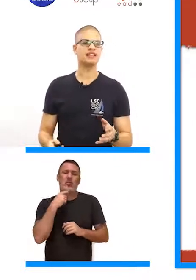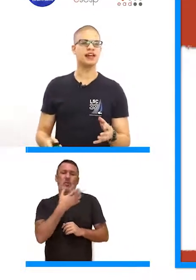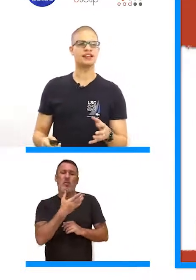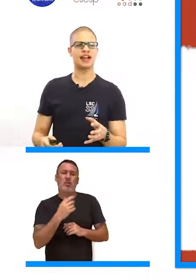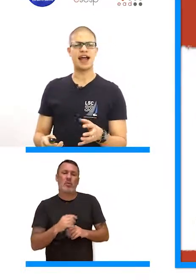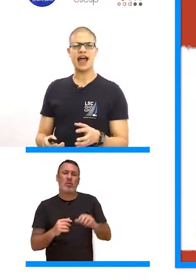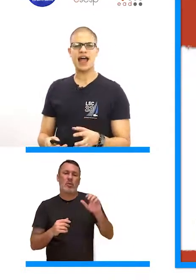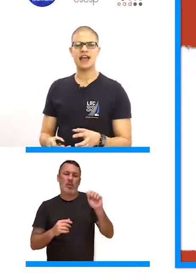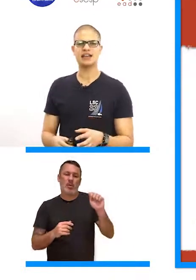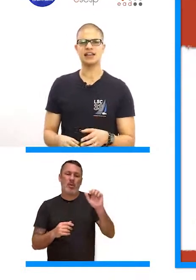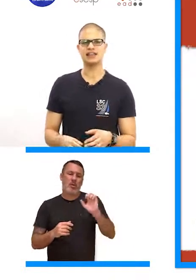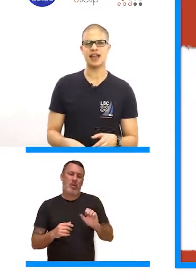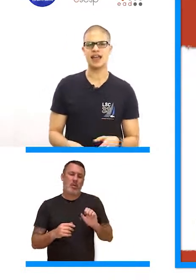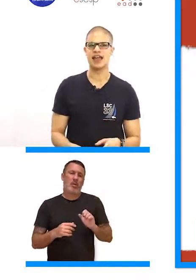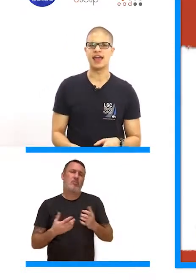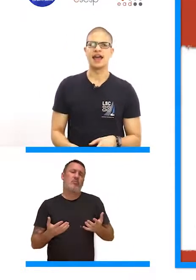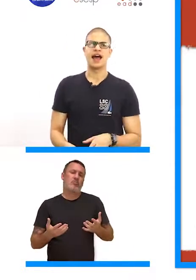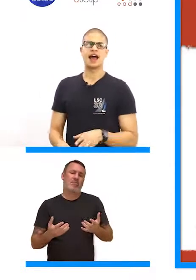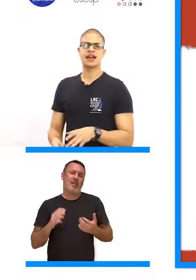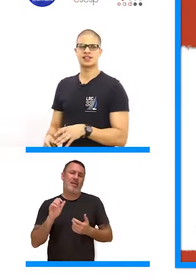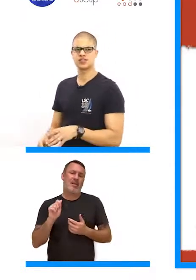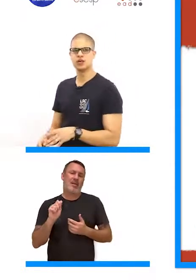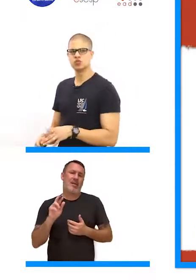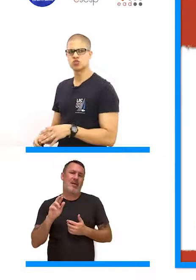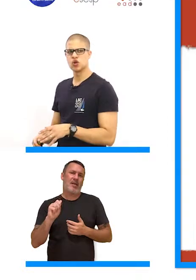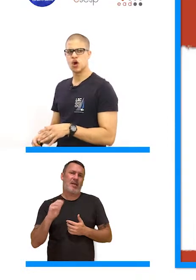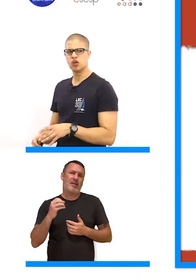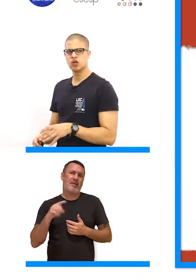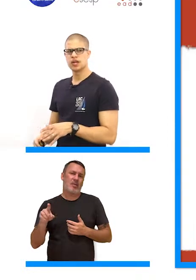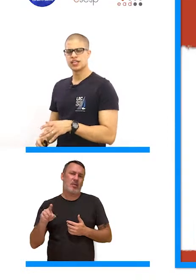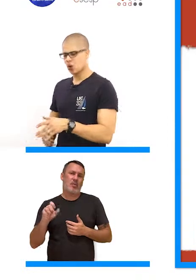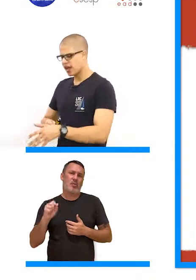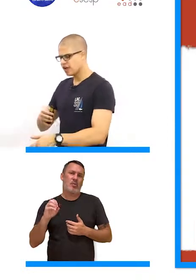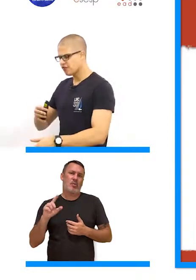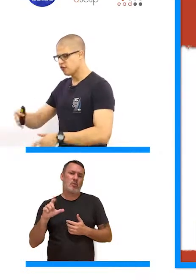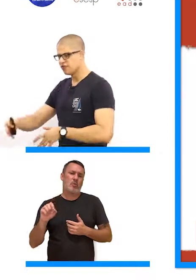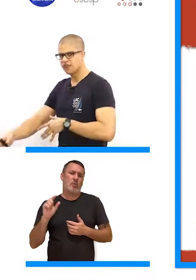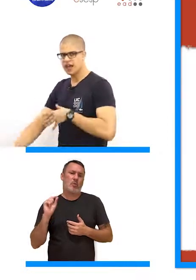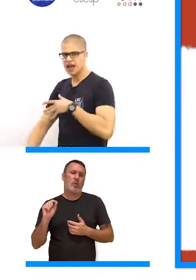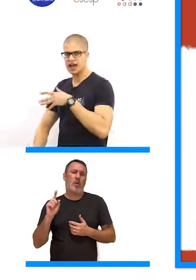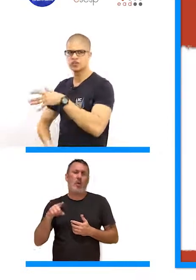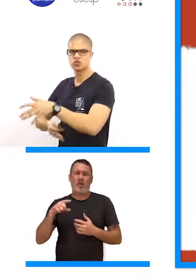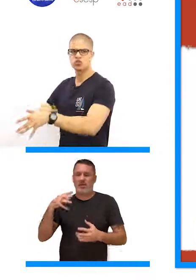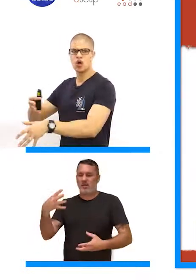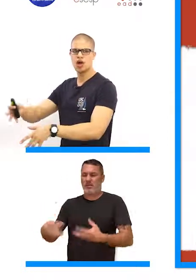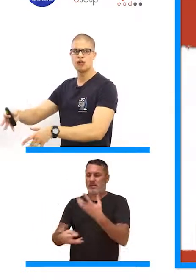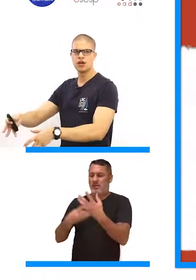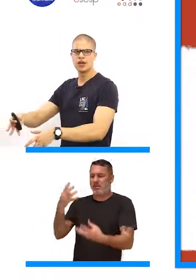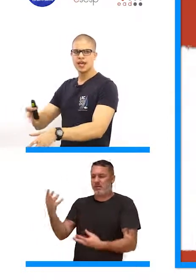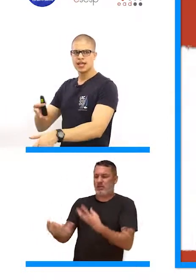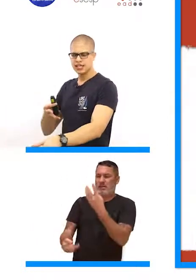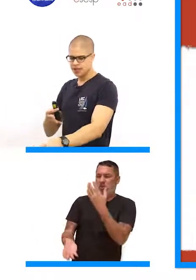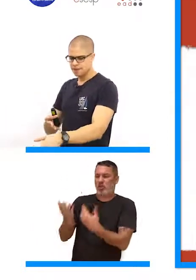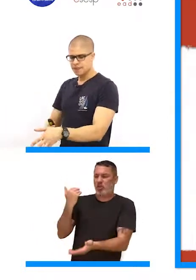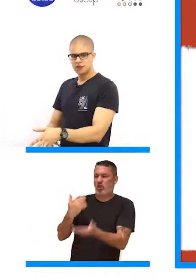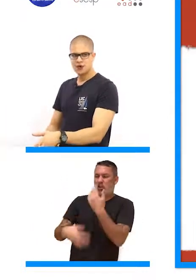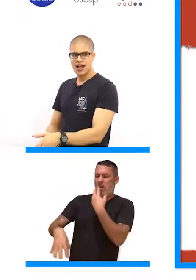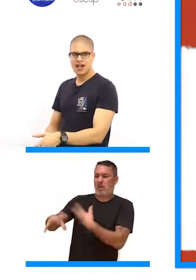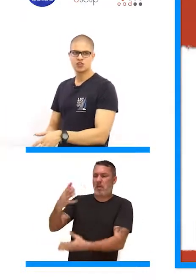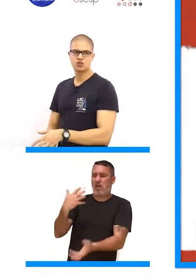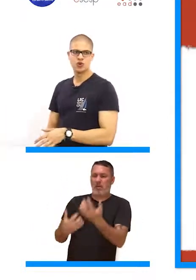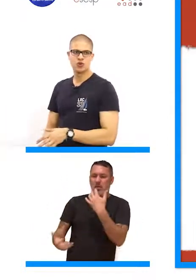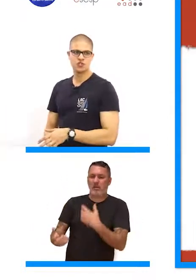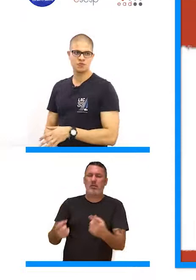dúvida entre a letra A e a letra E. A aração do solo, que é o revolver do solo, e,